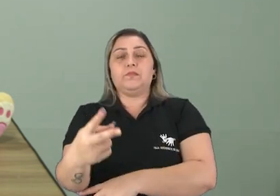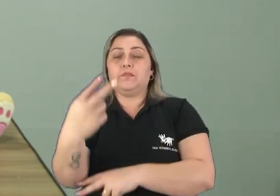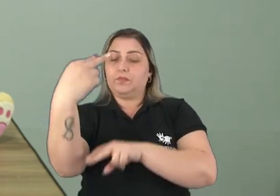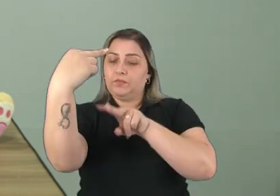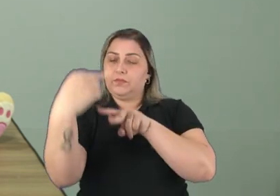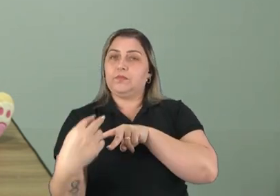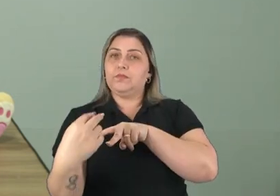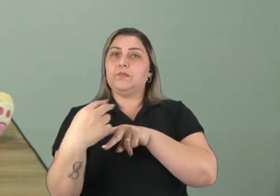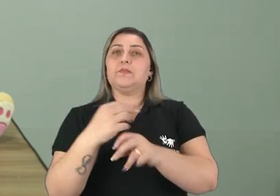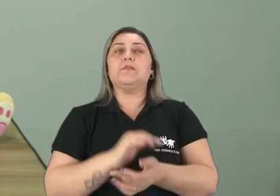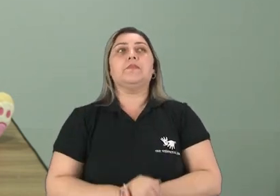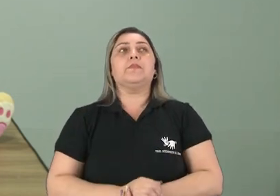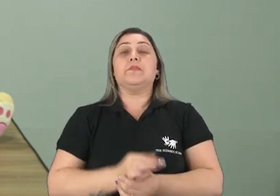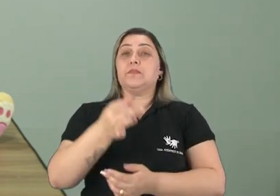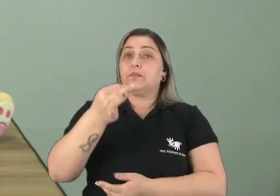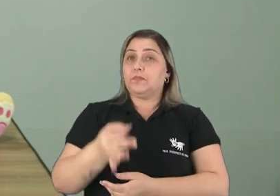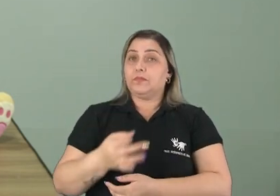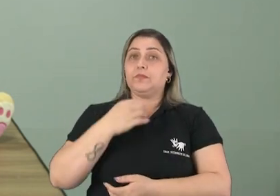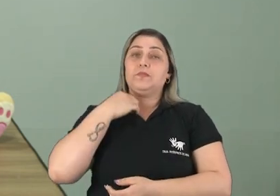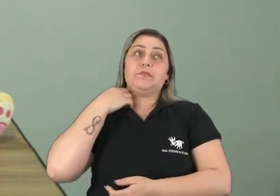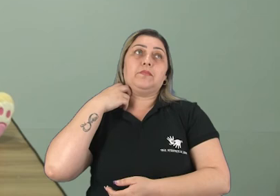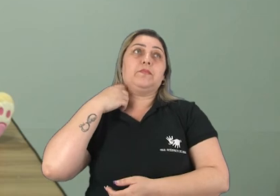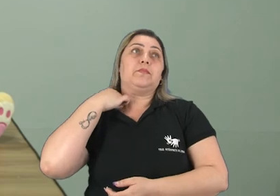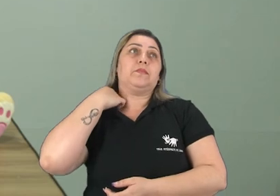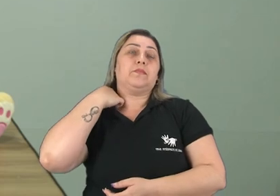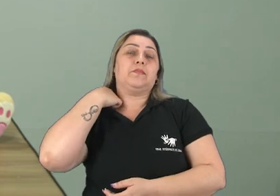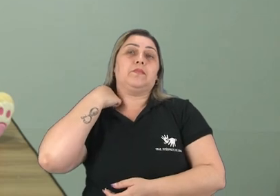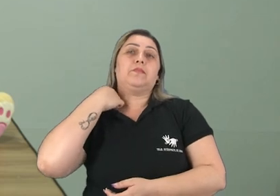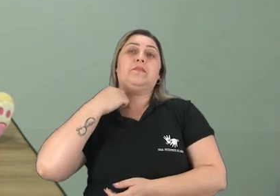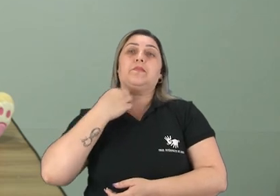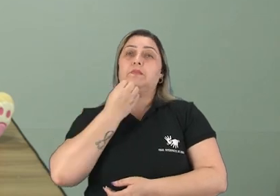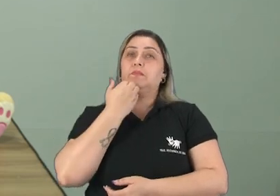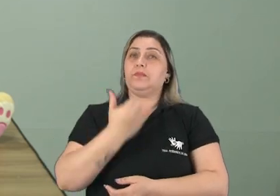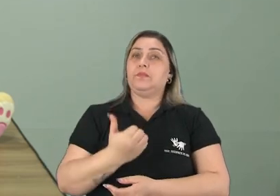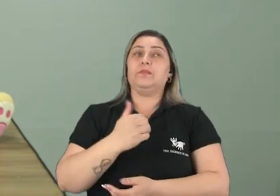me olhando. Certo? Muito bem.